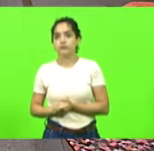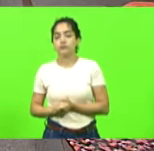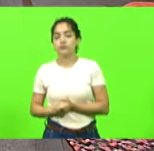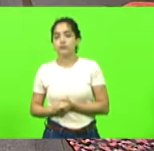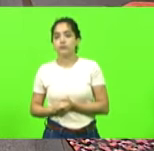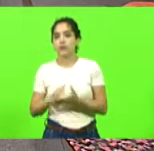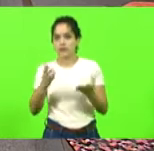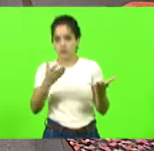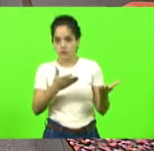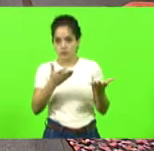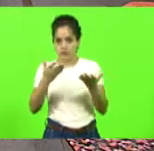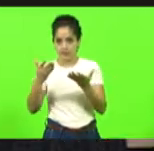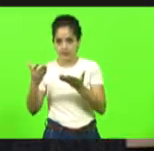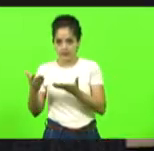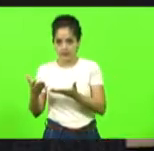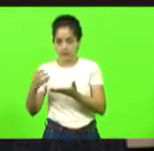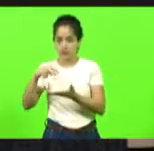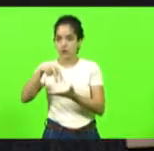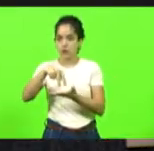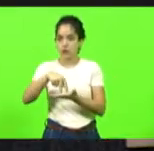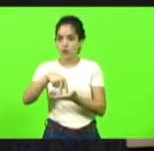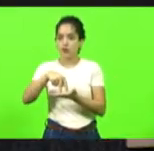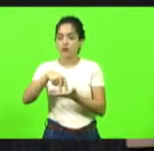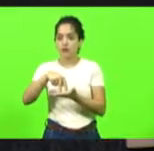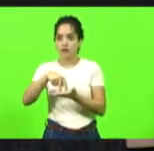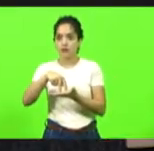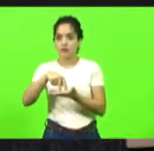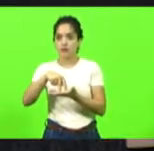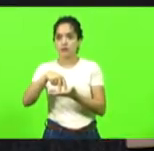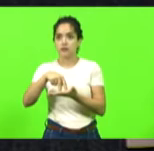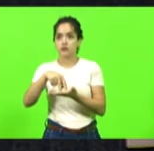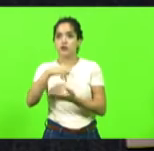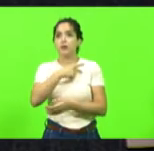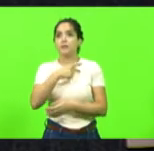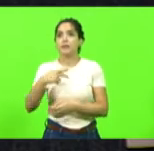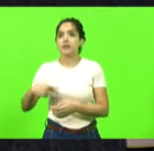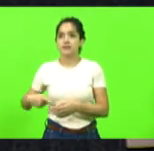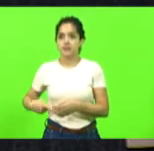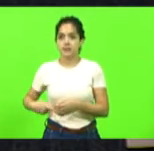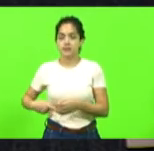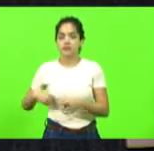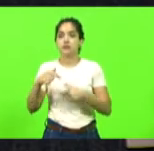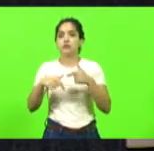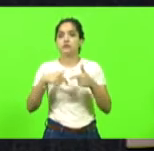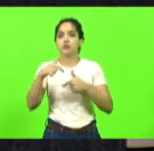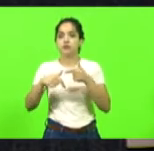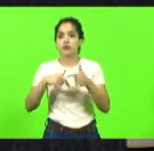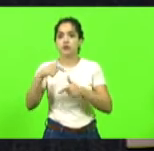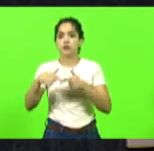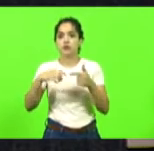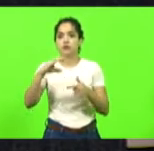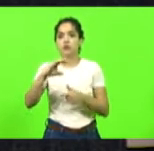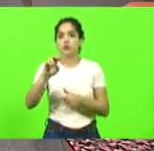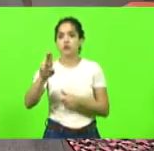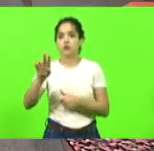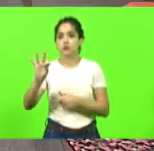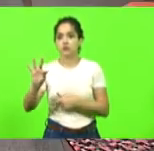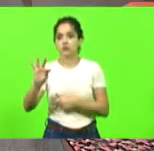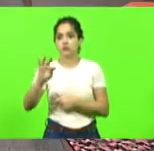Convidamos neste momento para fazer uso da palavra a senhora presidente da Central Única dos Trabalhadores, CUT, Ana Júlia